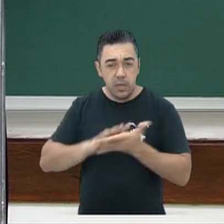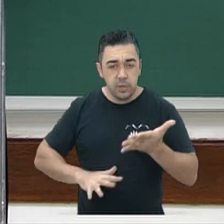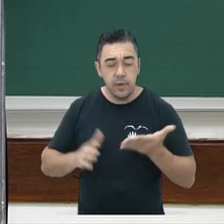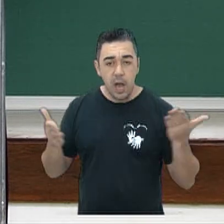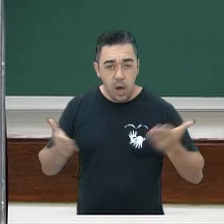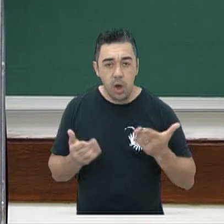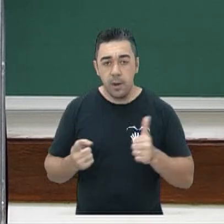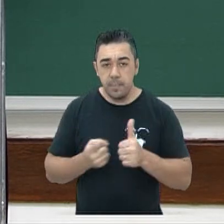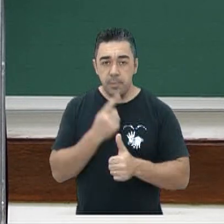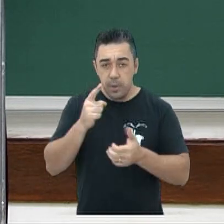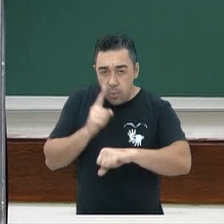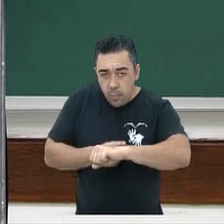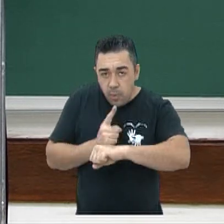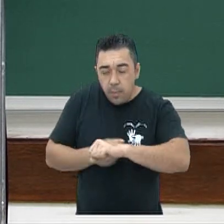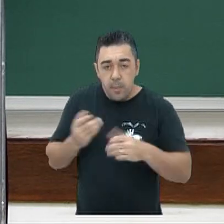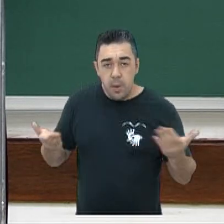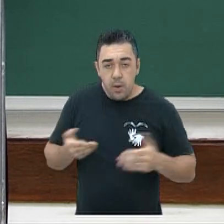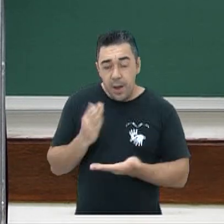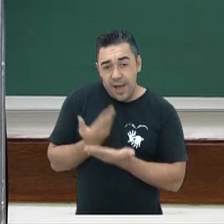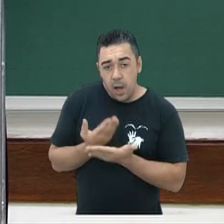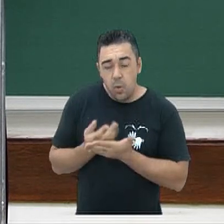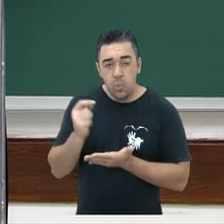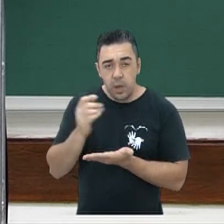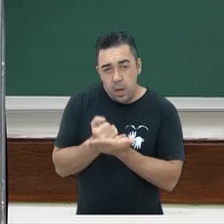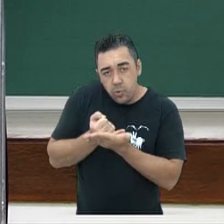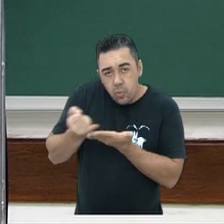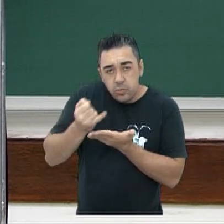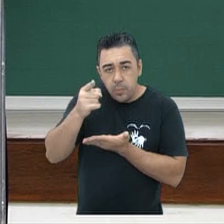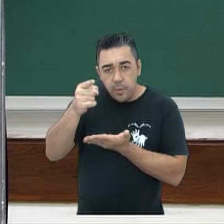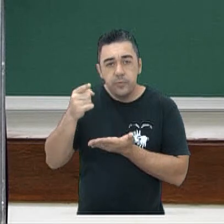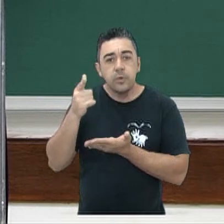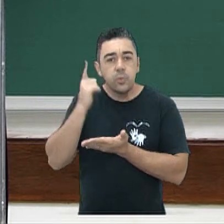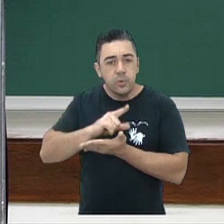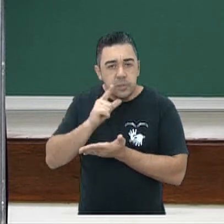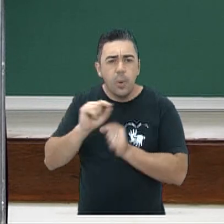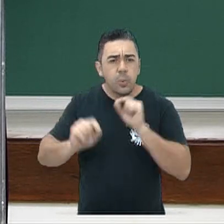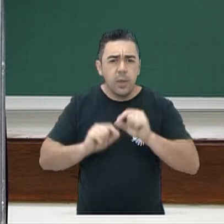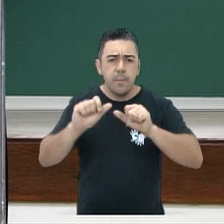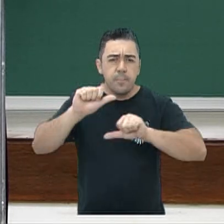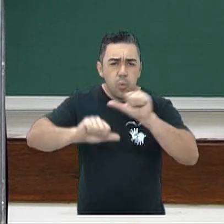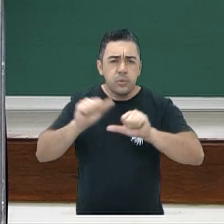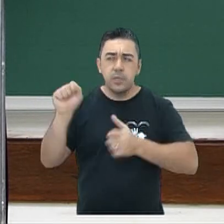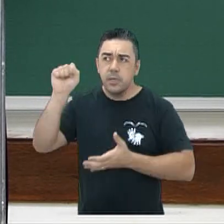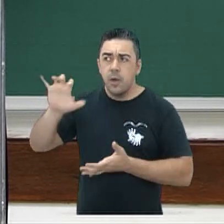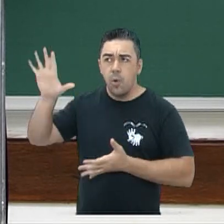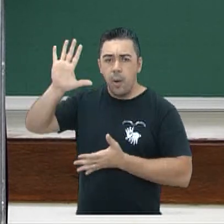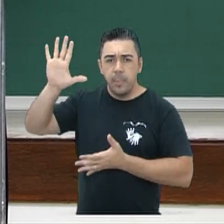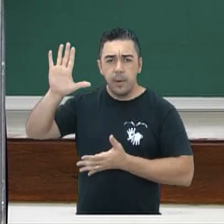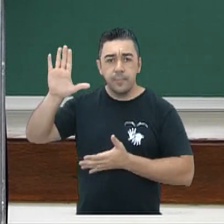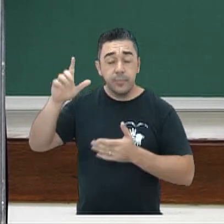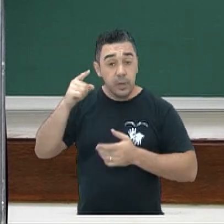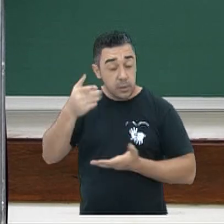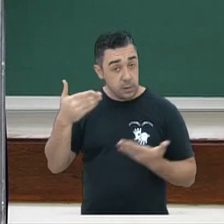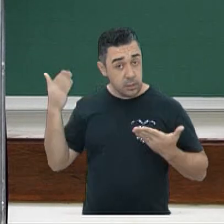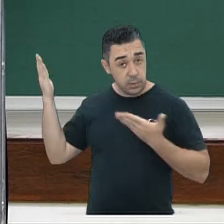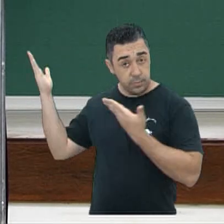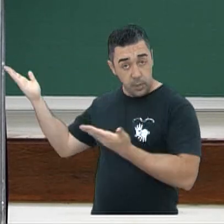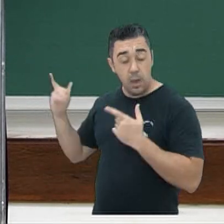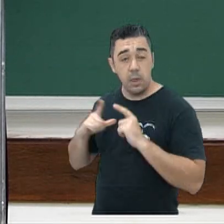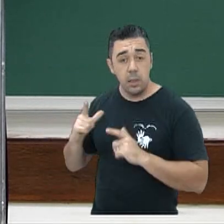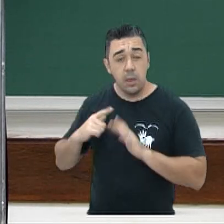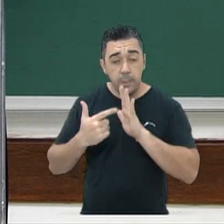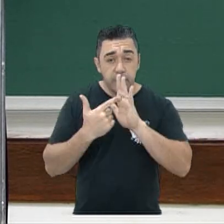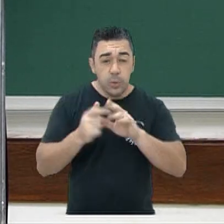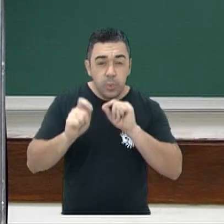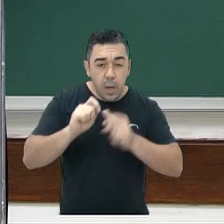esse nosso primeiro momento de aula ali, que é a introdução para vocês, né, sobre as mudanças na Europa medieval. Então aqui a gente